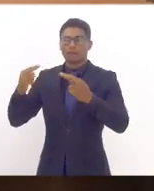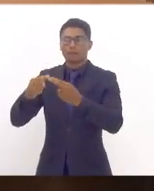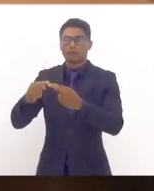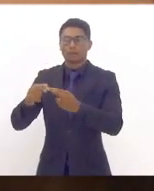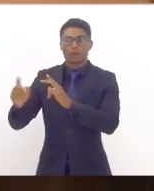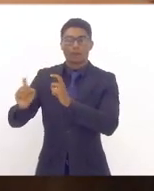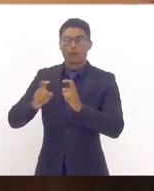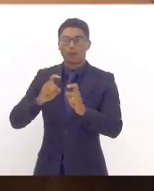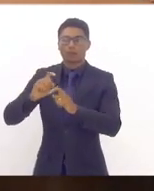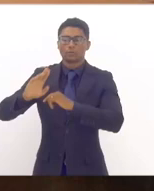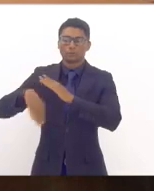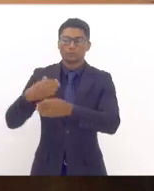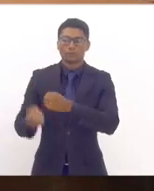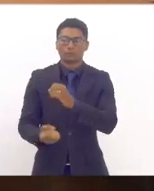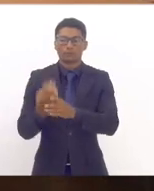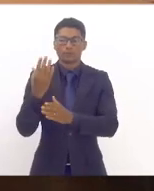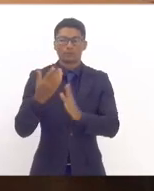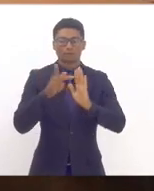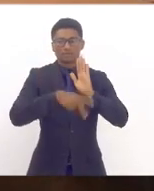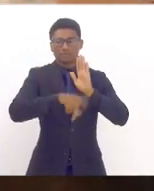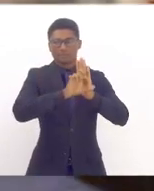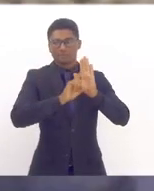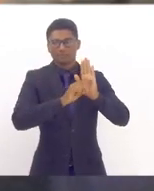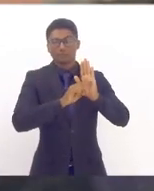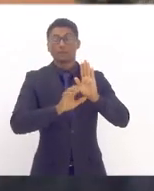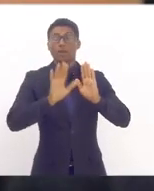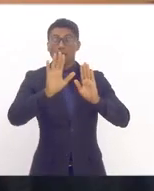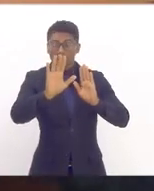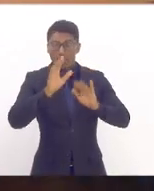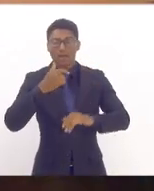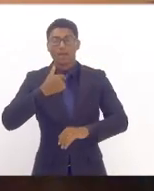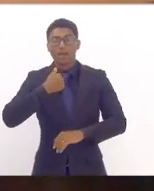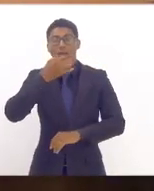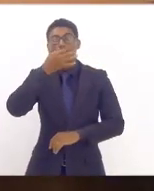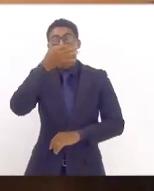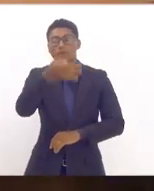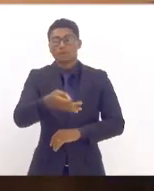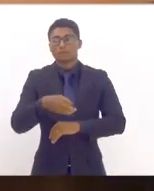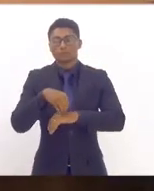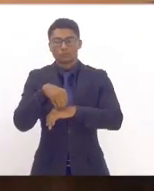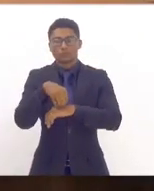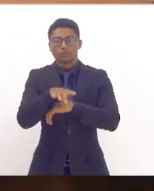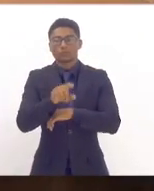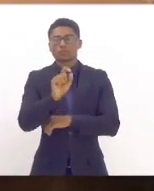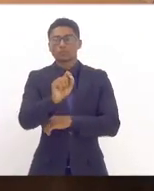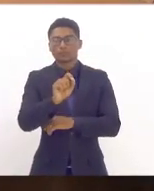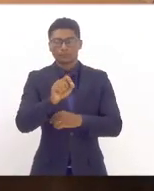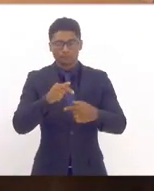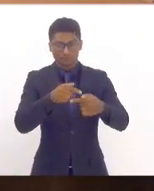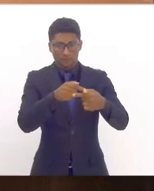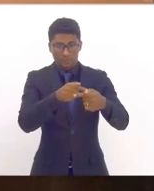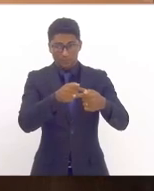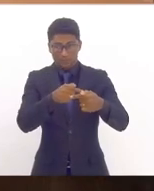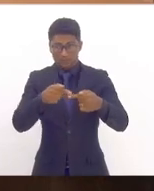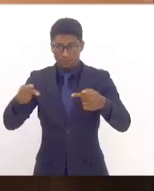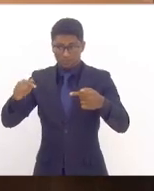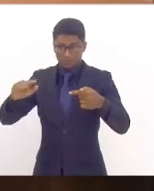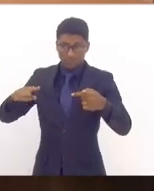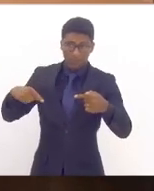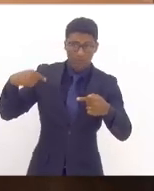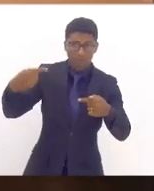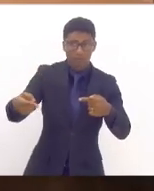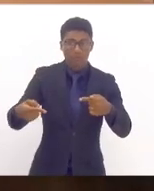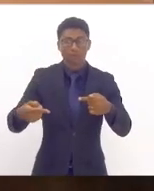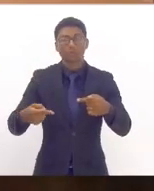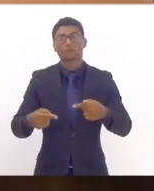tempo eu sugeri que a semana que vem tivesse